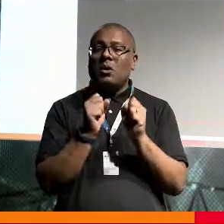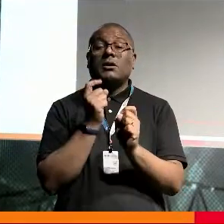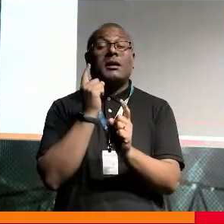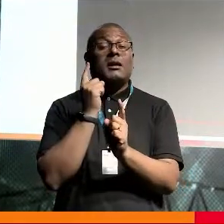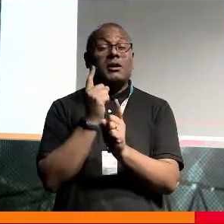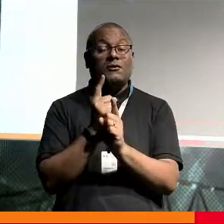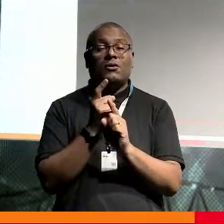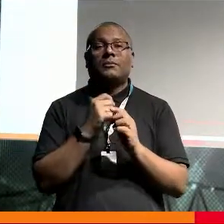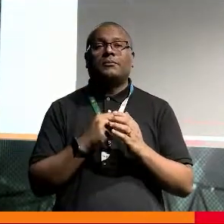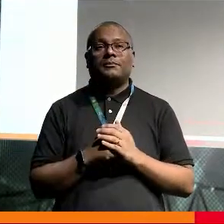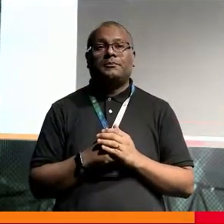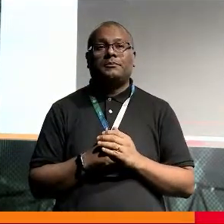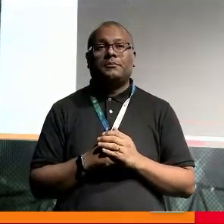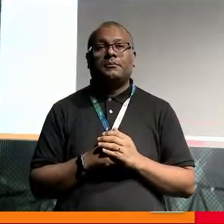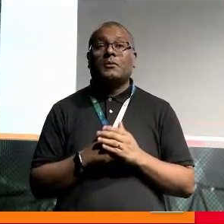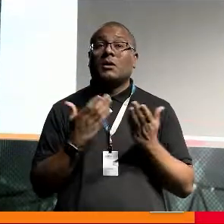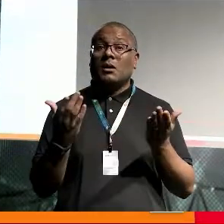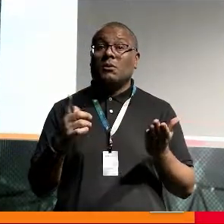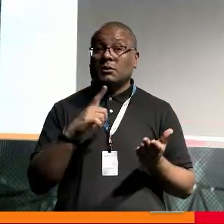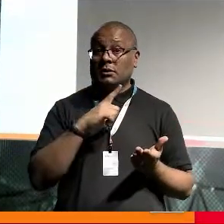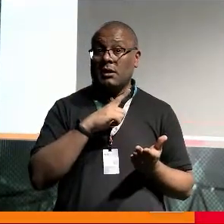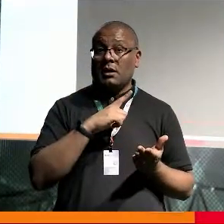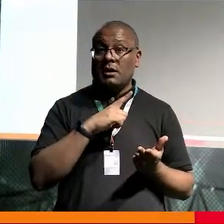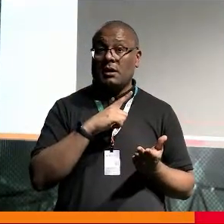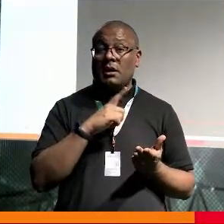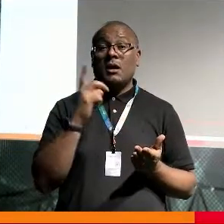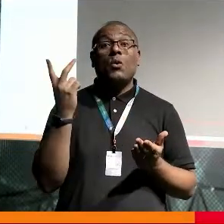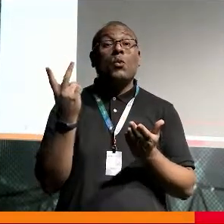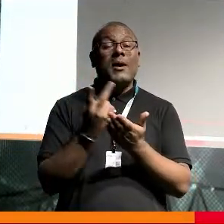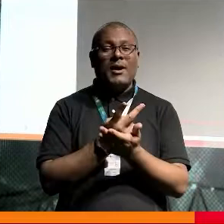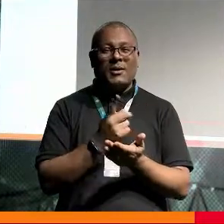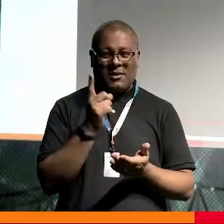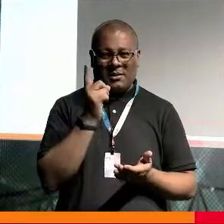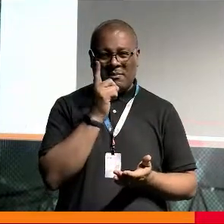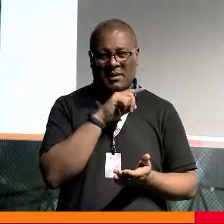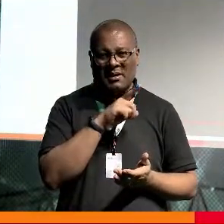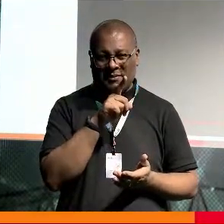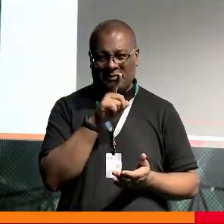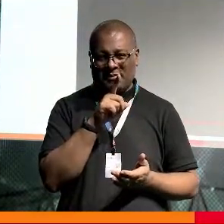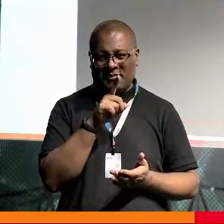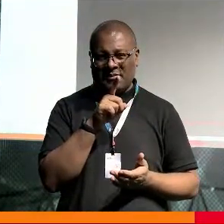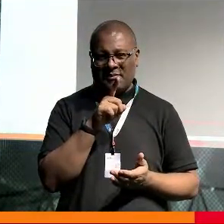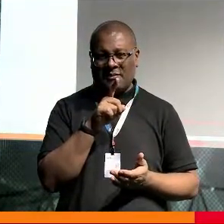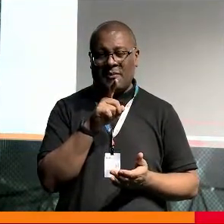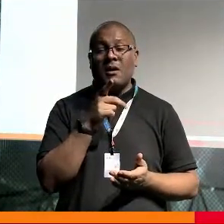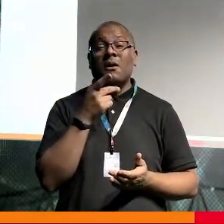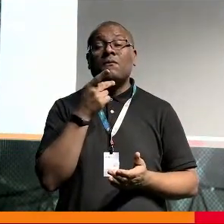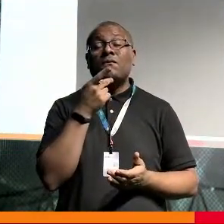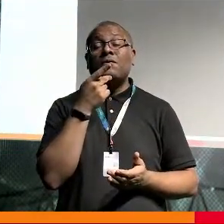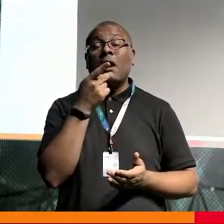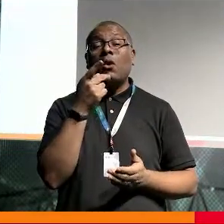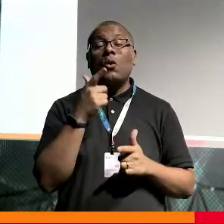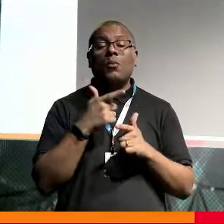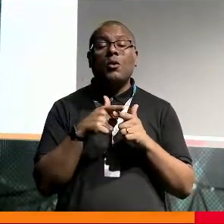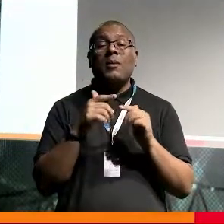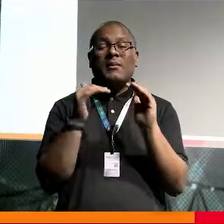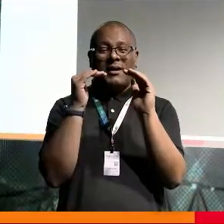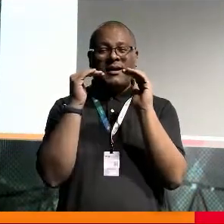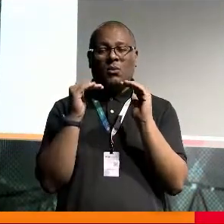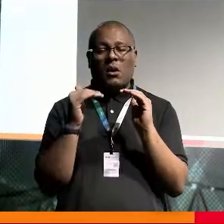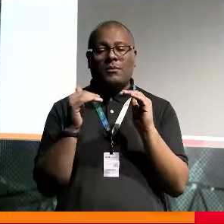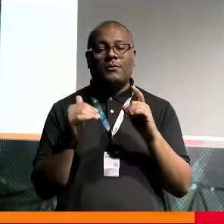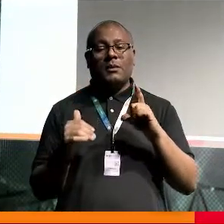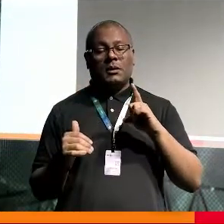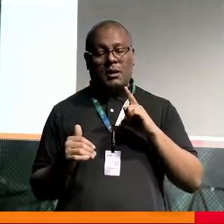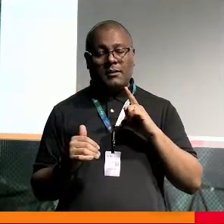detectou. Então, ó, ele deu esse bug e, embaixo da tela, ele já me fala qual que é o problema. Eu